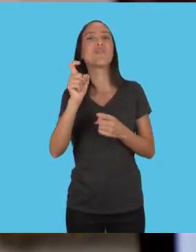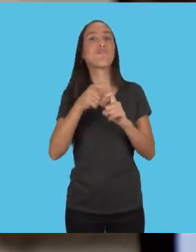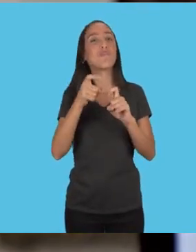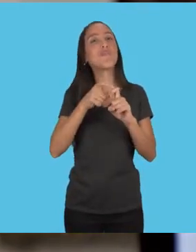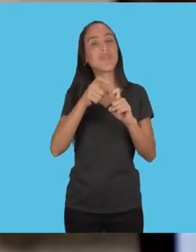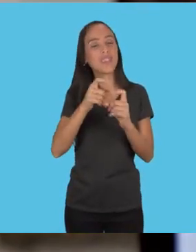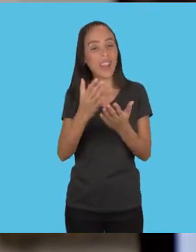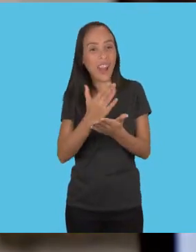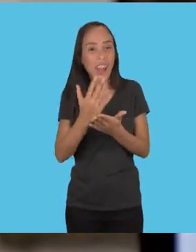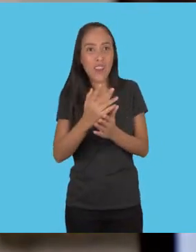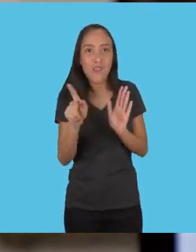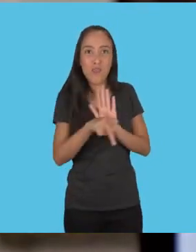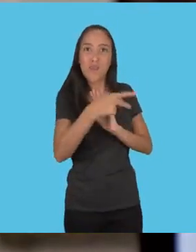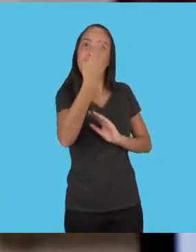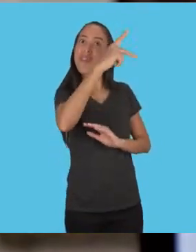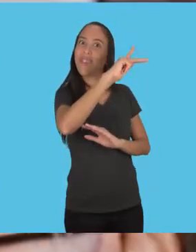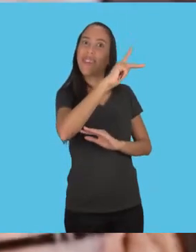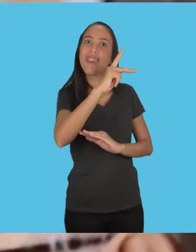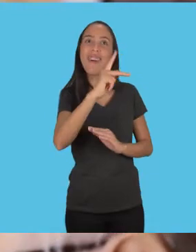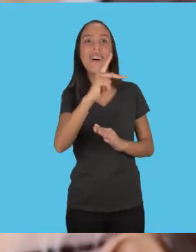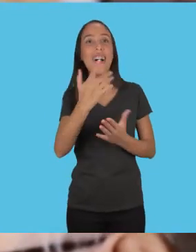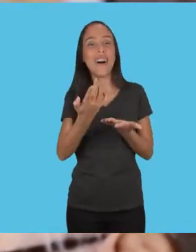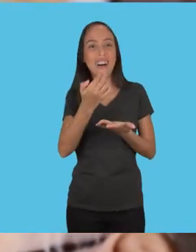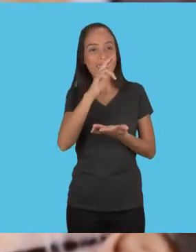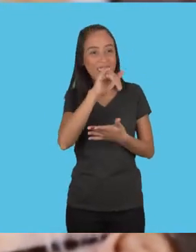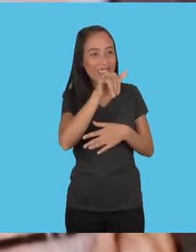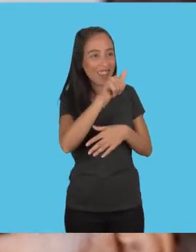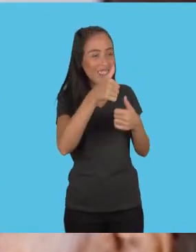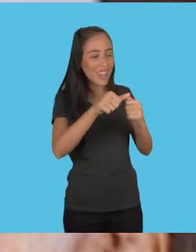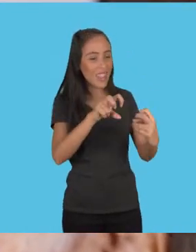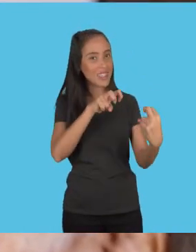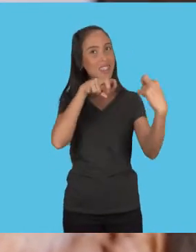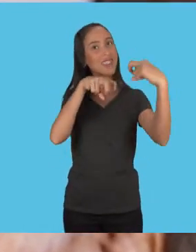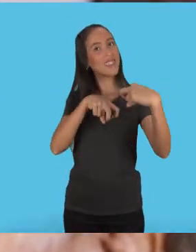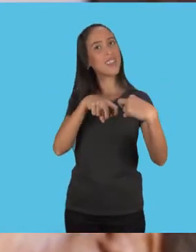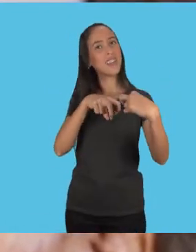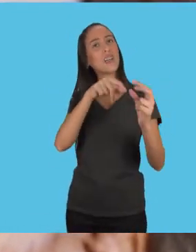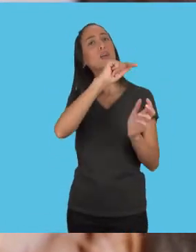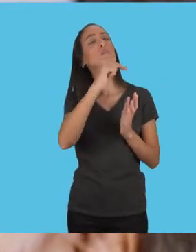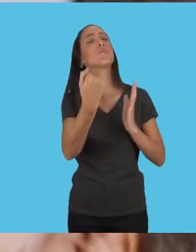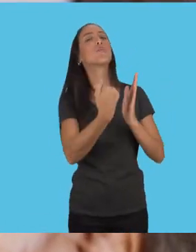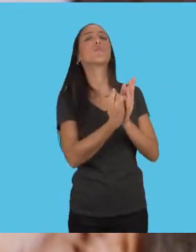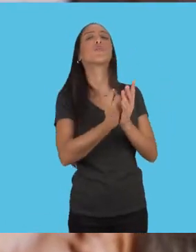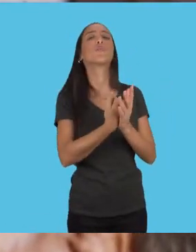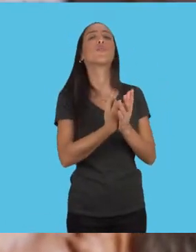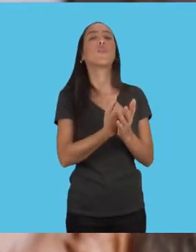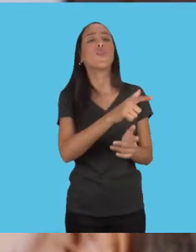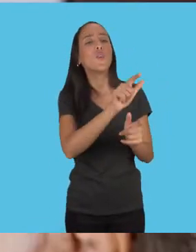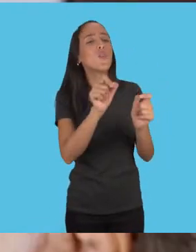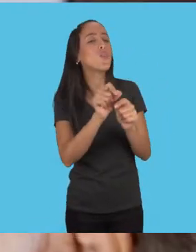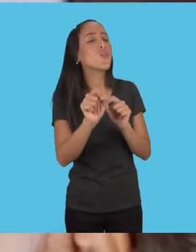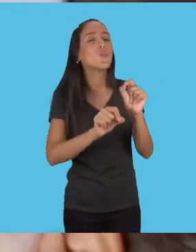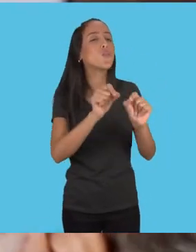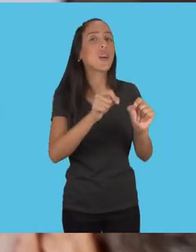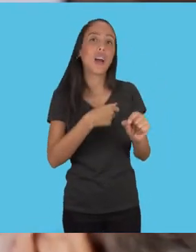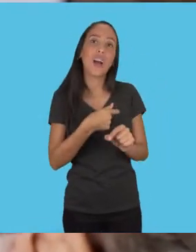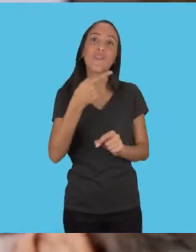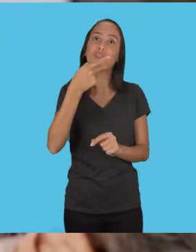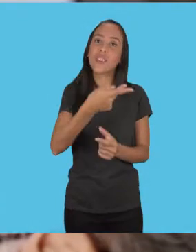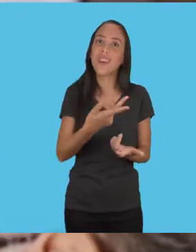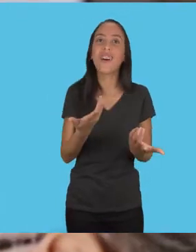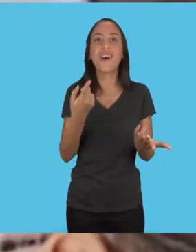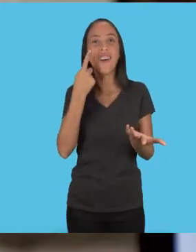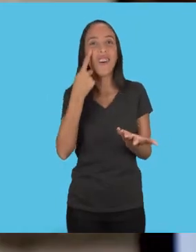parasitologia, e o Dr. Rey estava ali sentado à mesa comigo, e ele me perguntou o que eu fazia, e eu tive a oportunidade de dizer